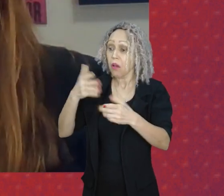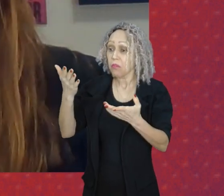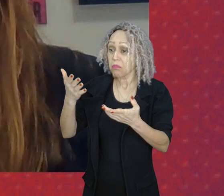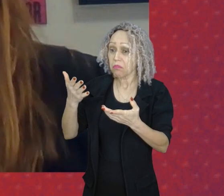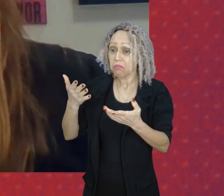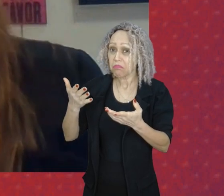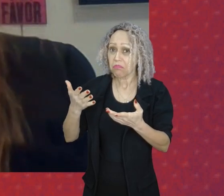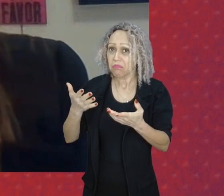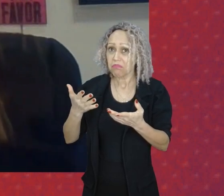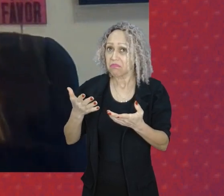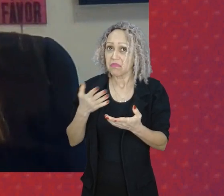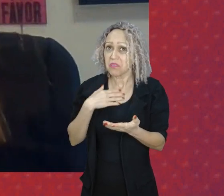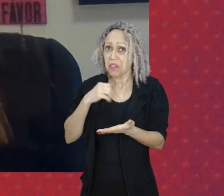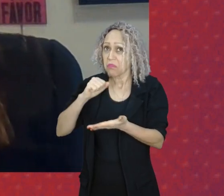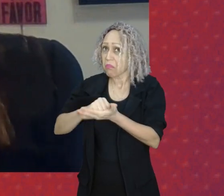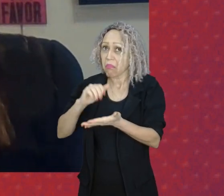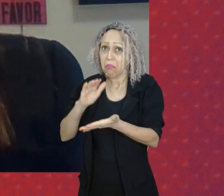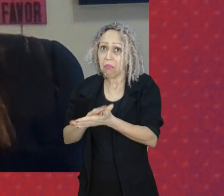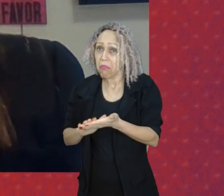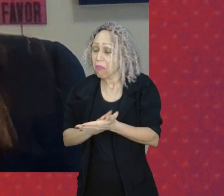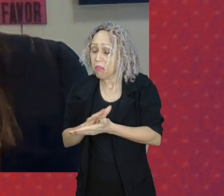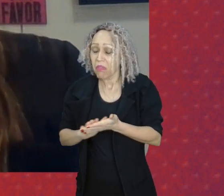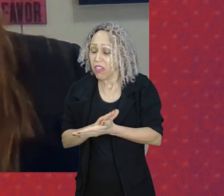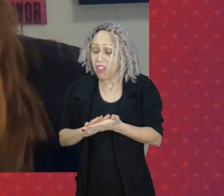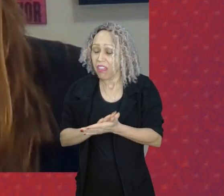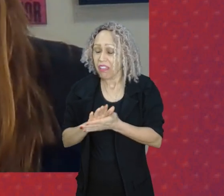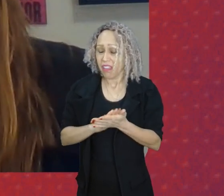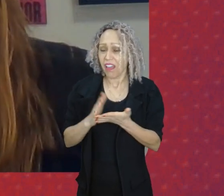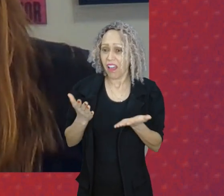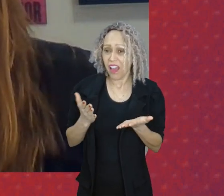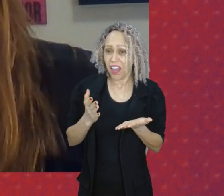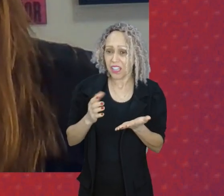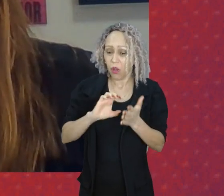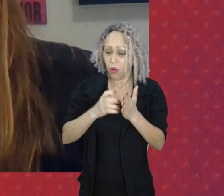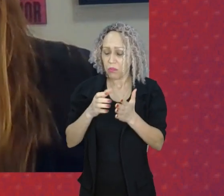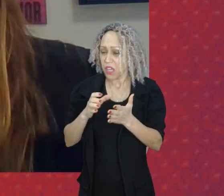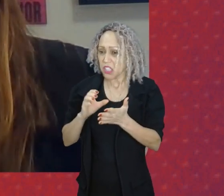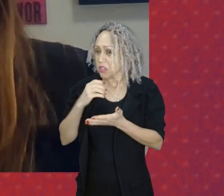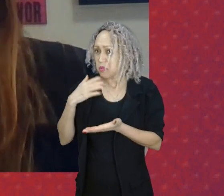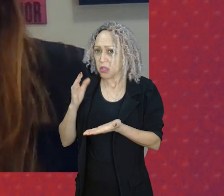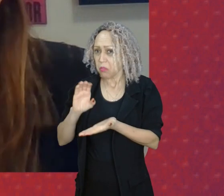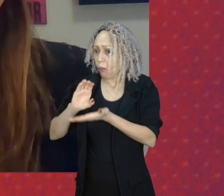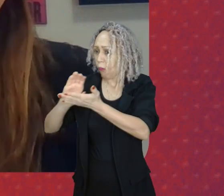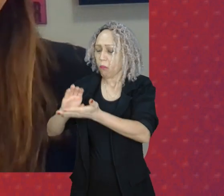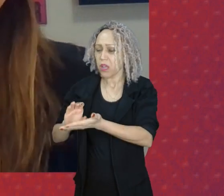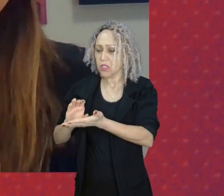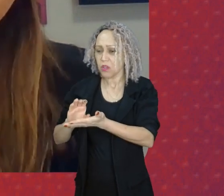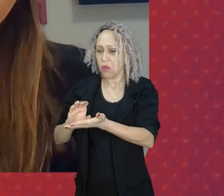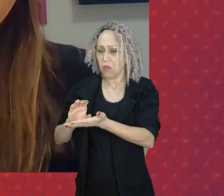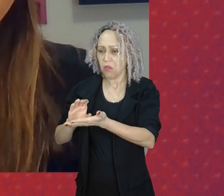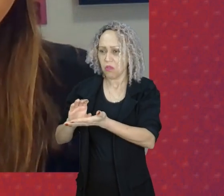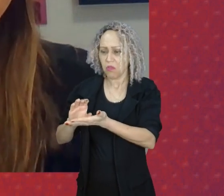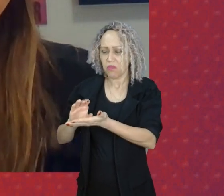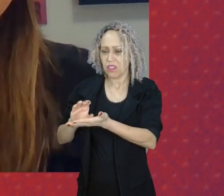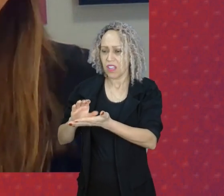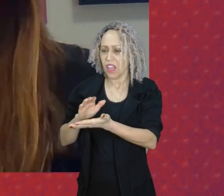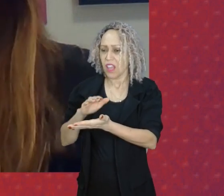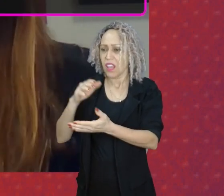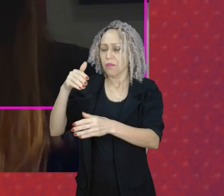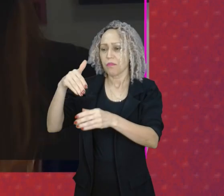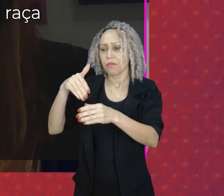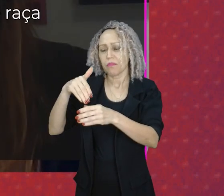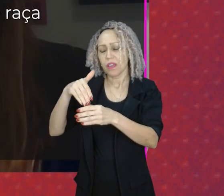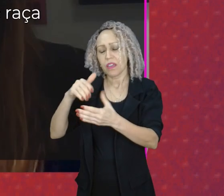partidos que não repassaram 5% do fundo partidário para a Secretaria de Mulheres. E aí diz o seguinte, o artigo 3º dessa